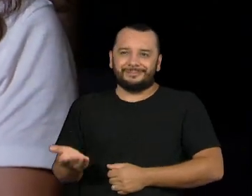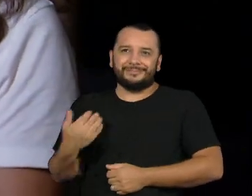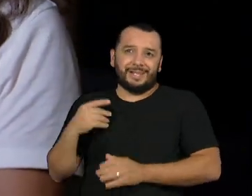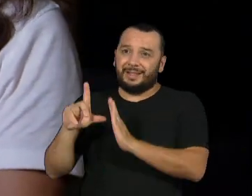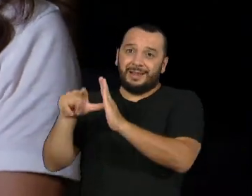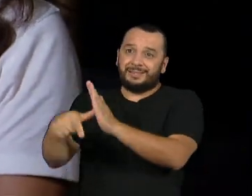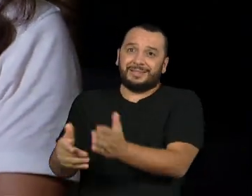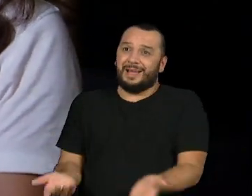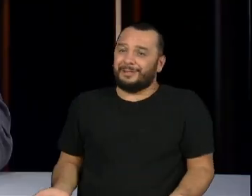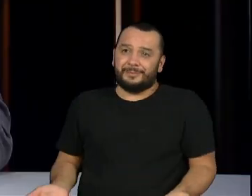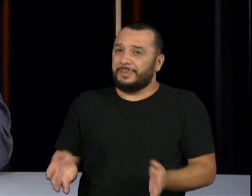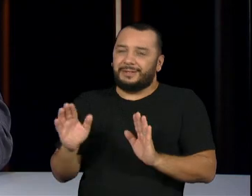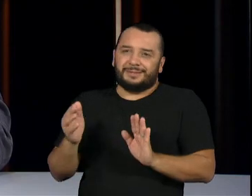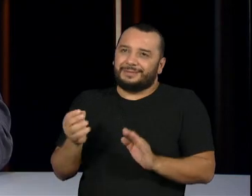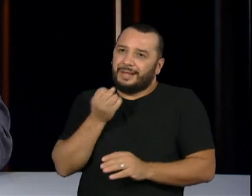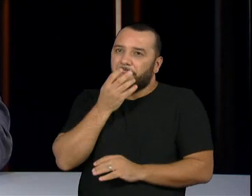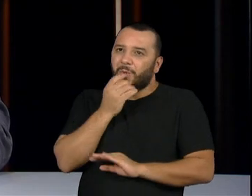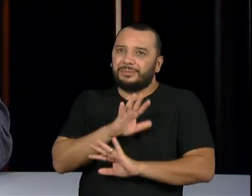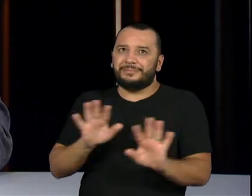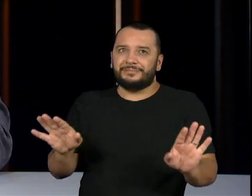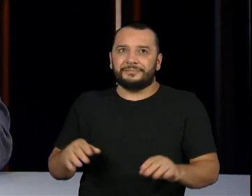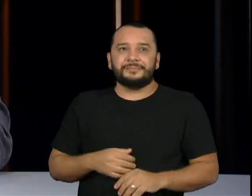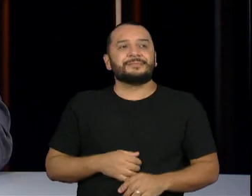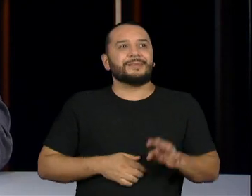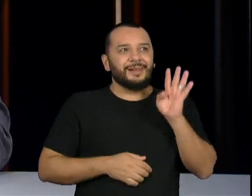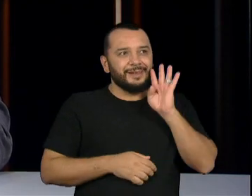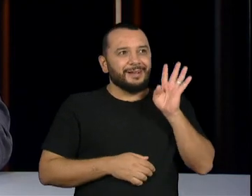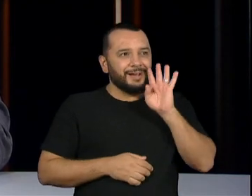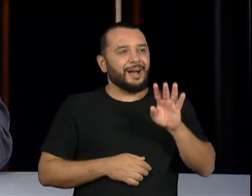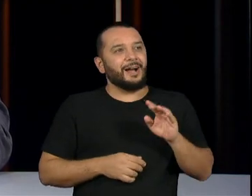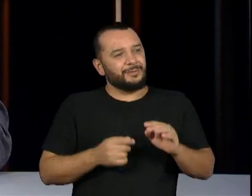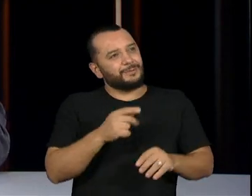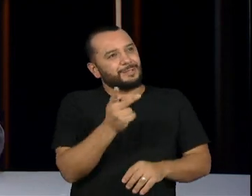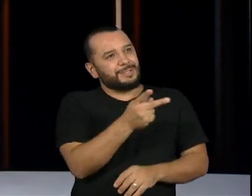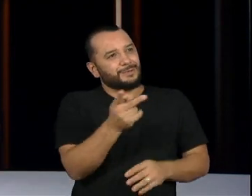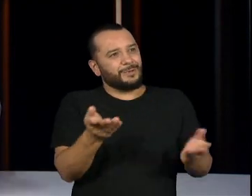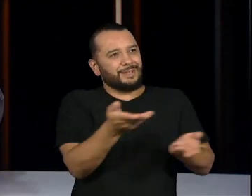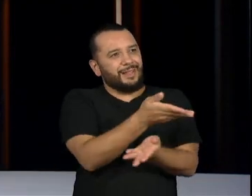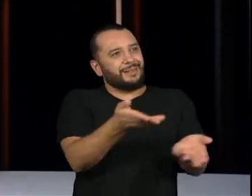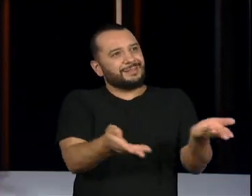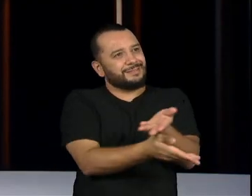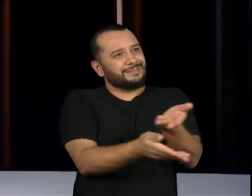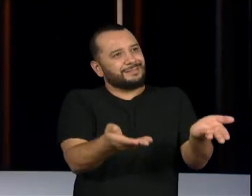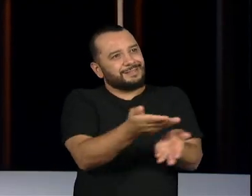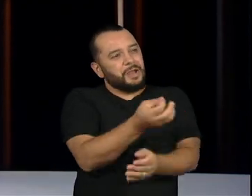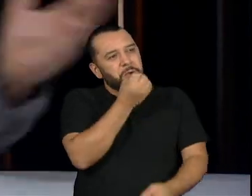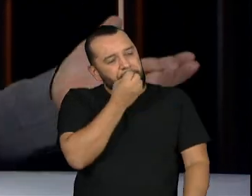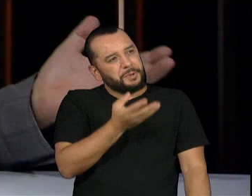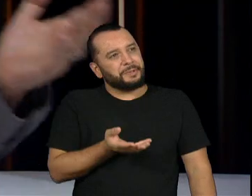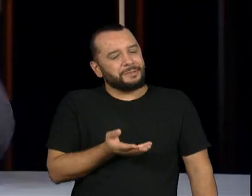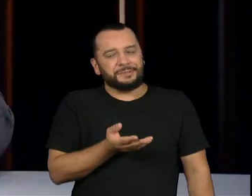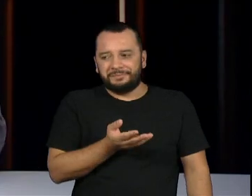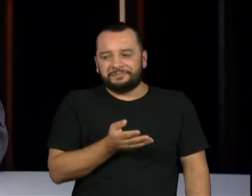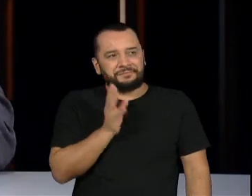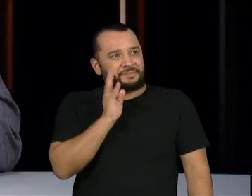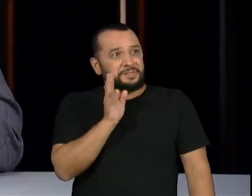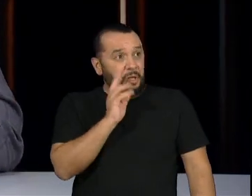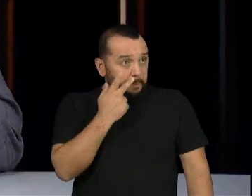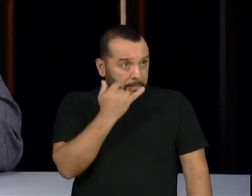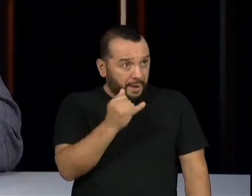na história, mas nunca é tarde, né? É muito legal essa relação de vocês dois, assim. Até ouvindo você, ele teve